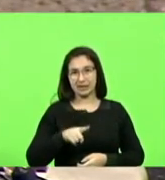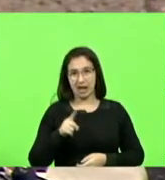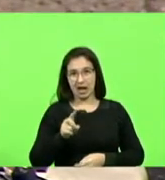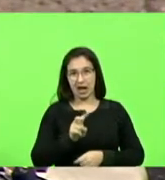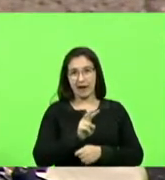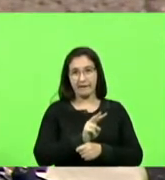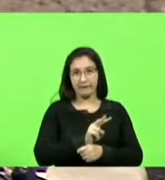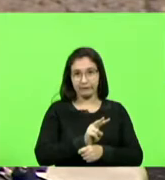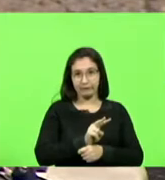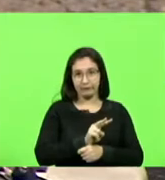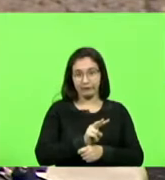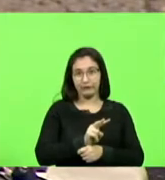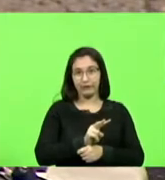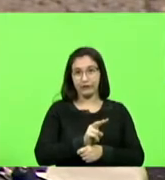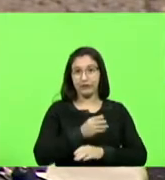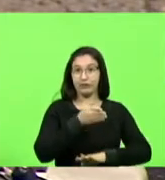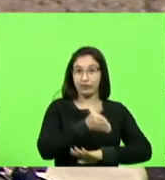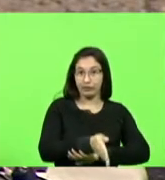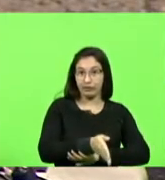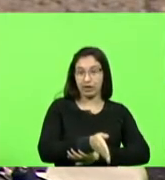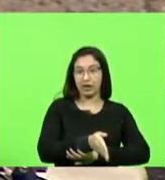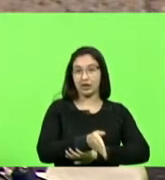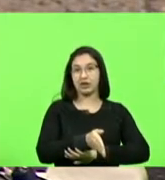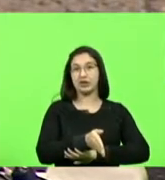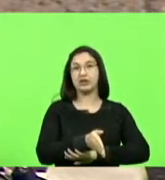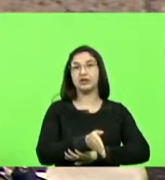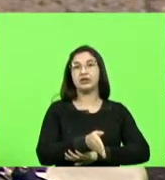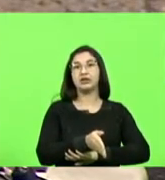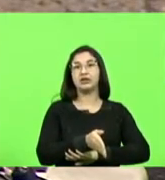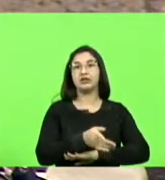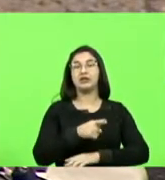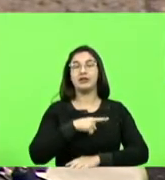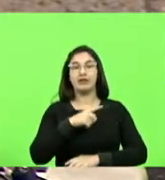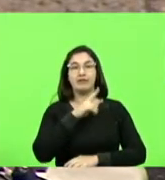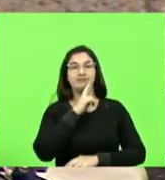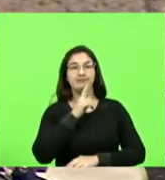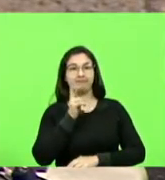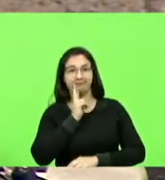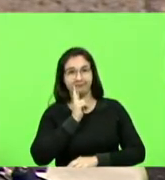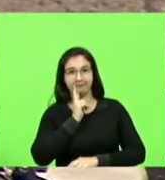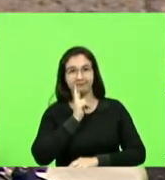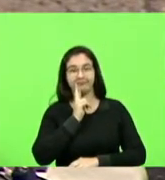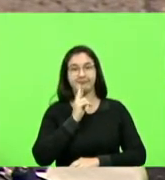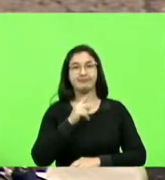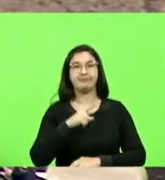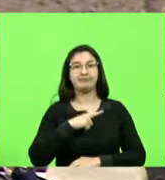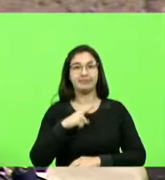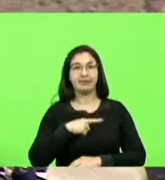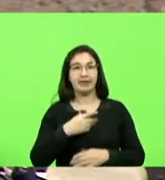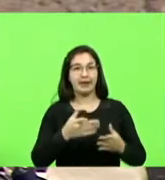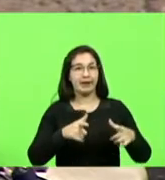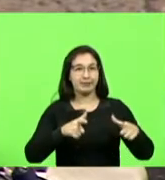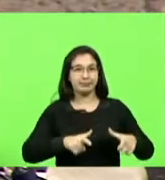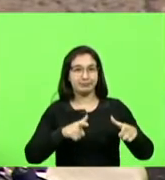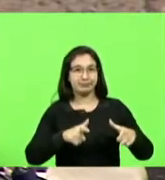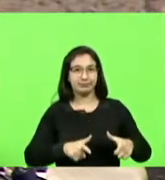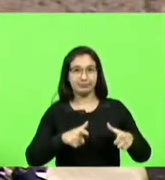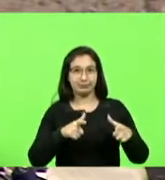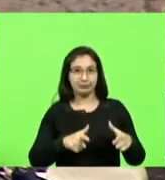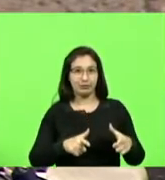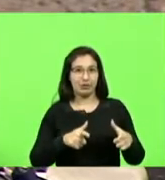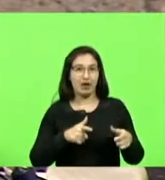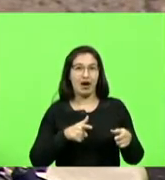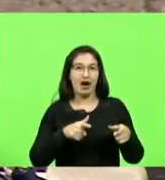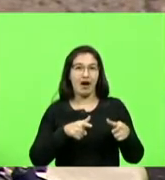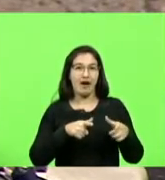vigilância lá, no coitado que tem um restaurante, que tem um empreendimento, que tiver um negocinho fora